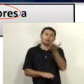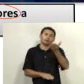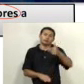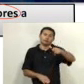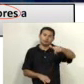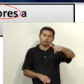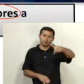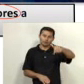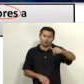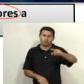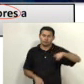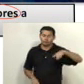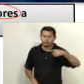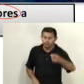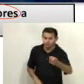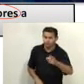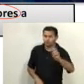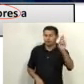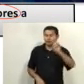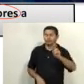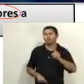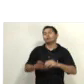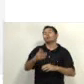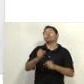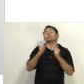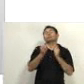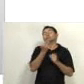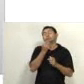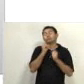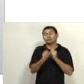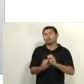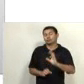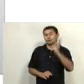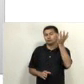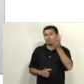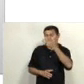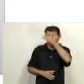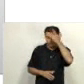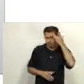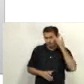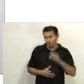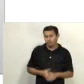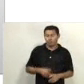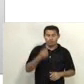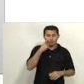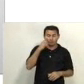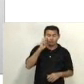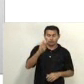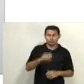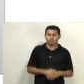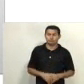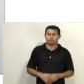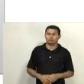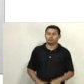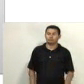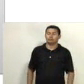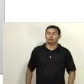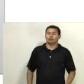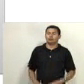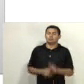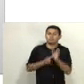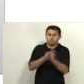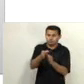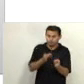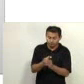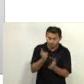que R$17.000? Qual que é a probabilidade desse evento acontecer, pessoal? Vamos lá, né? Uma dica que